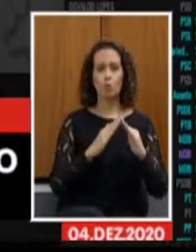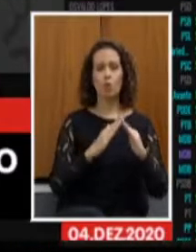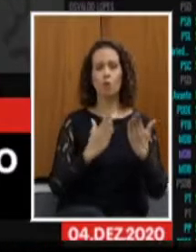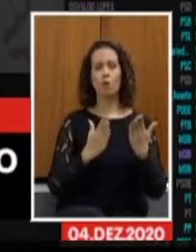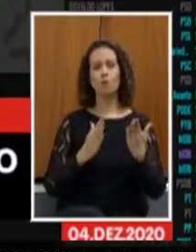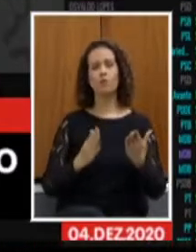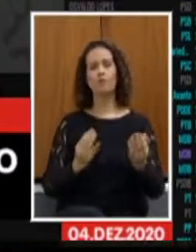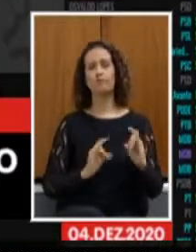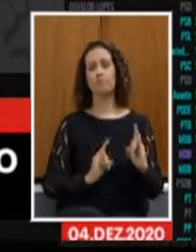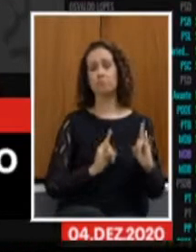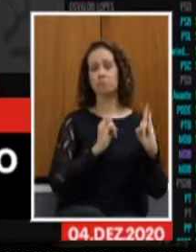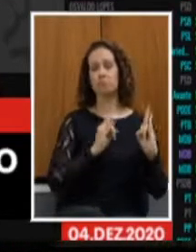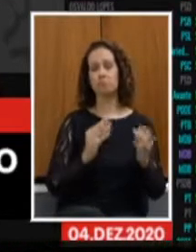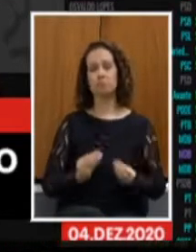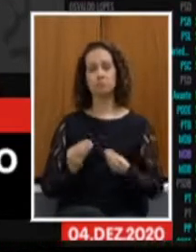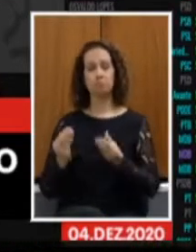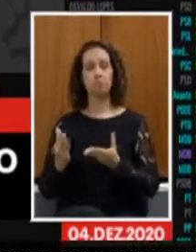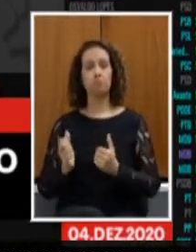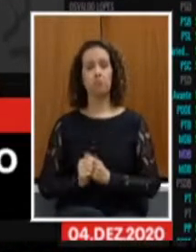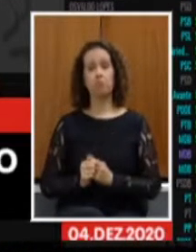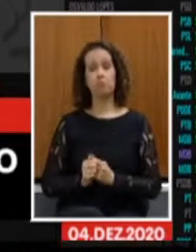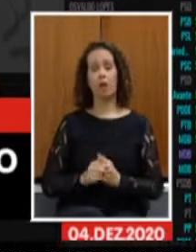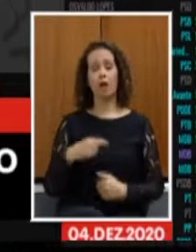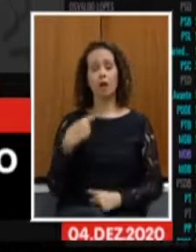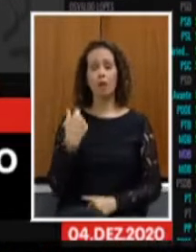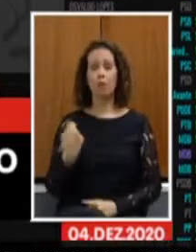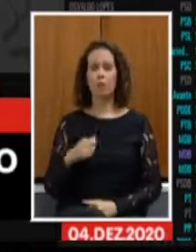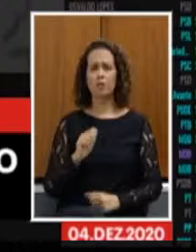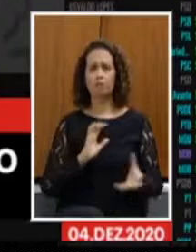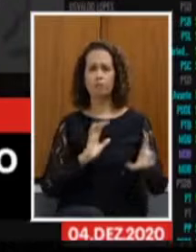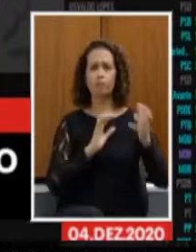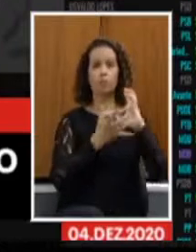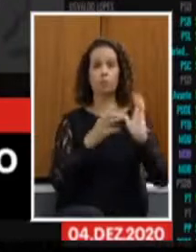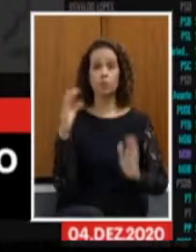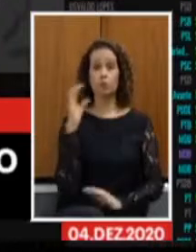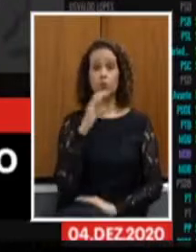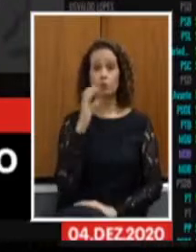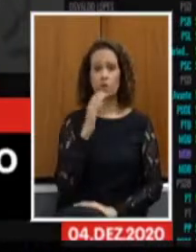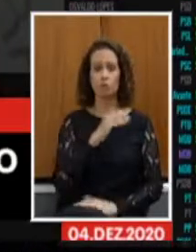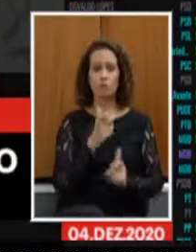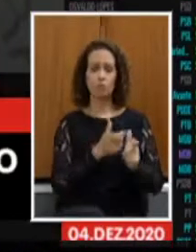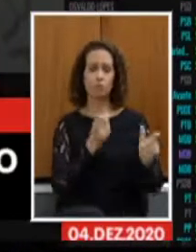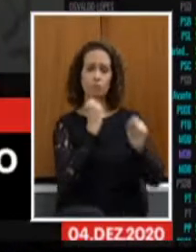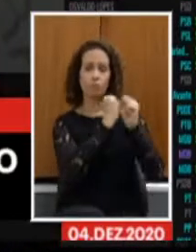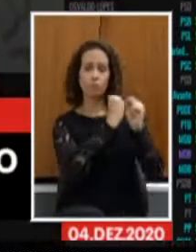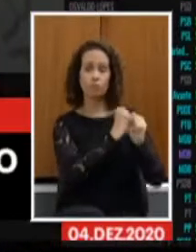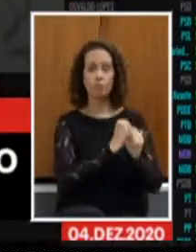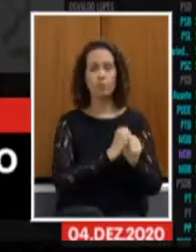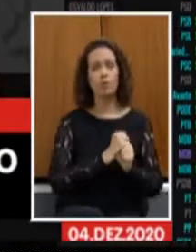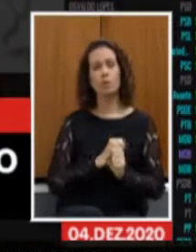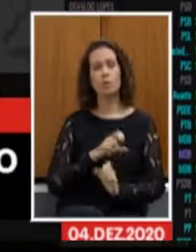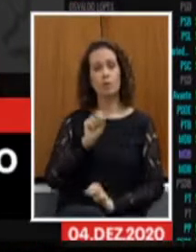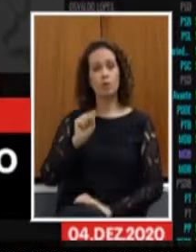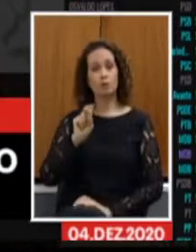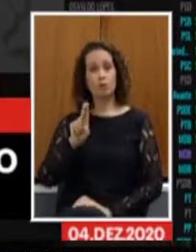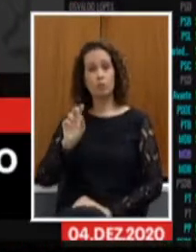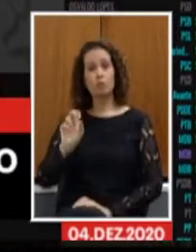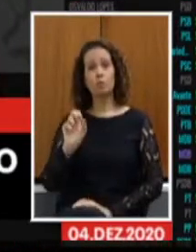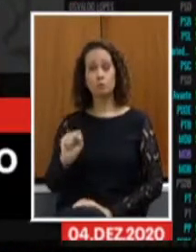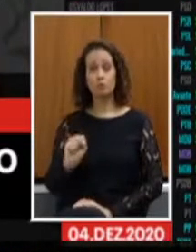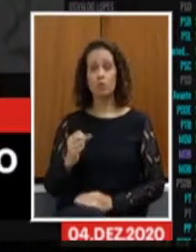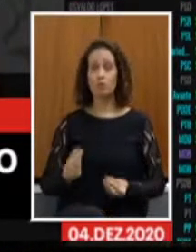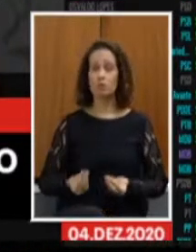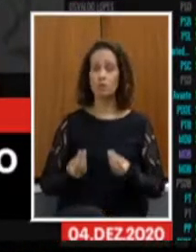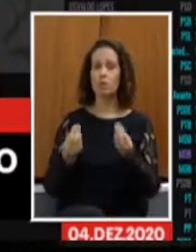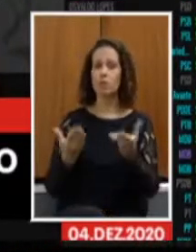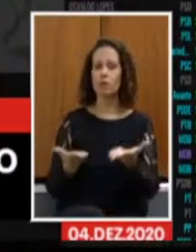Inconfidentes. Segundo o autor, esse imóvel precisa de melhorias urgentes e ampliação para que os serviços públicos de saúde sejam ofertados à